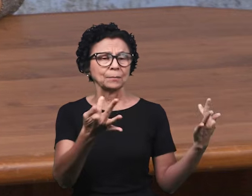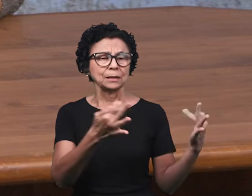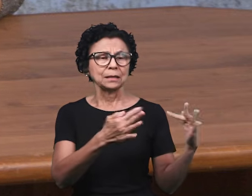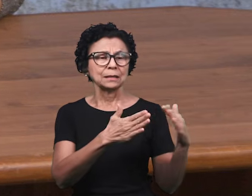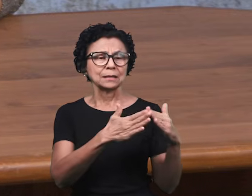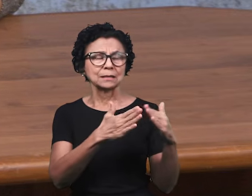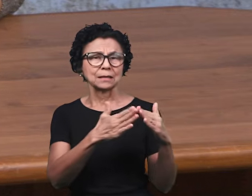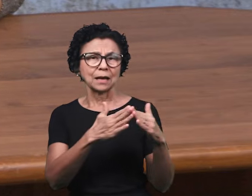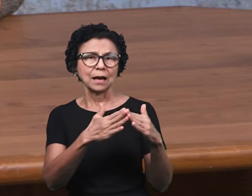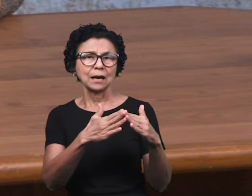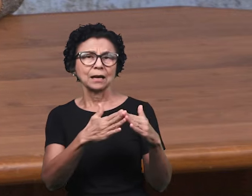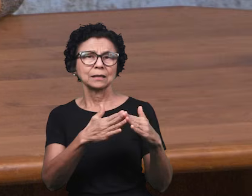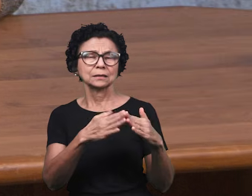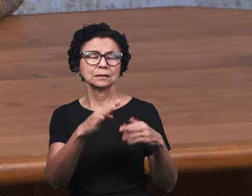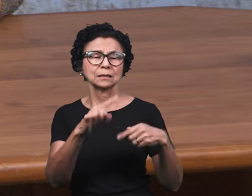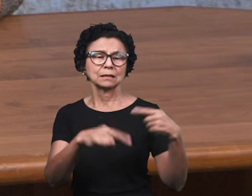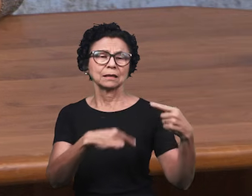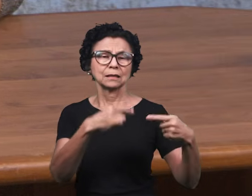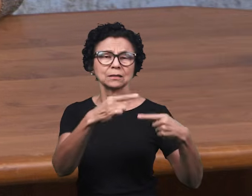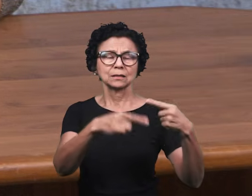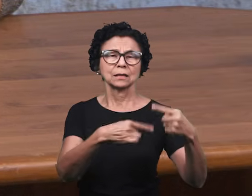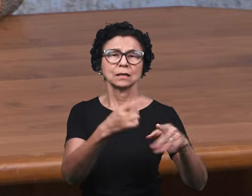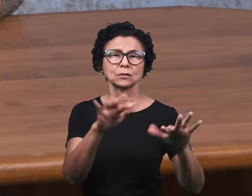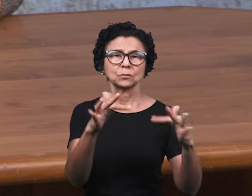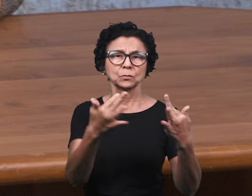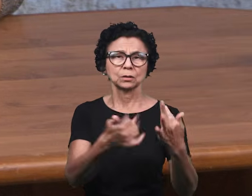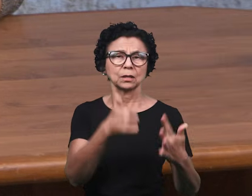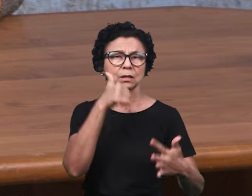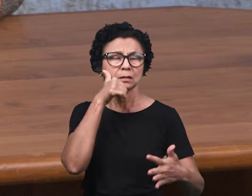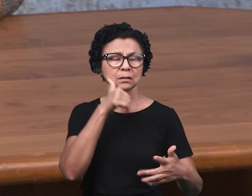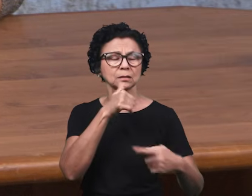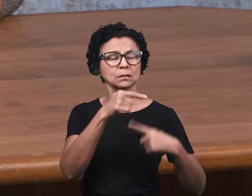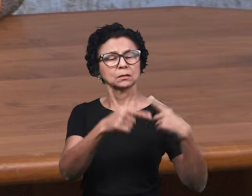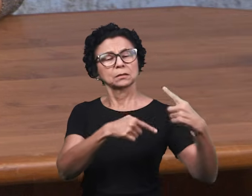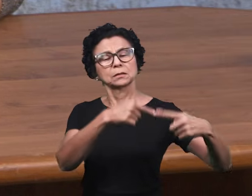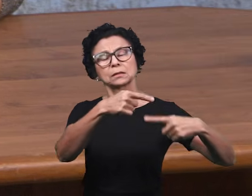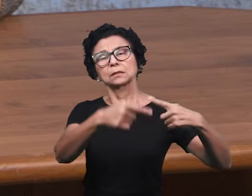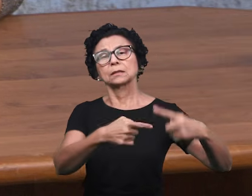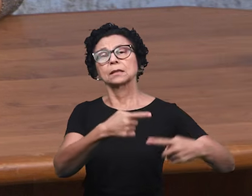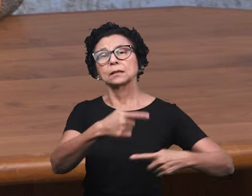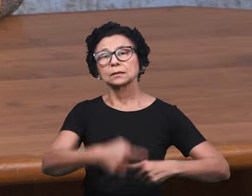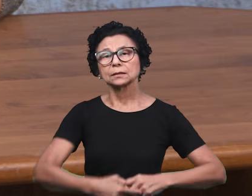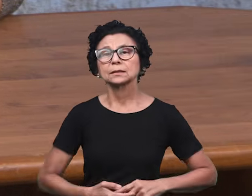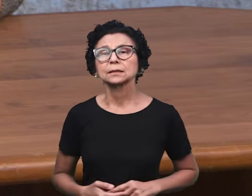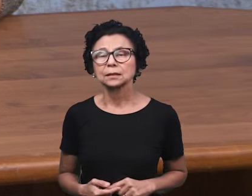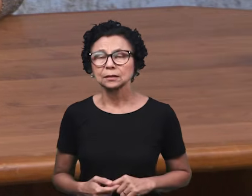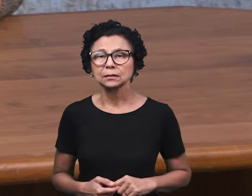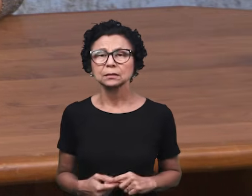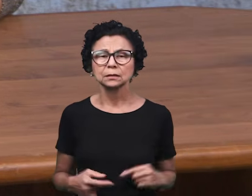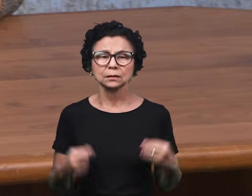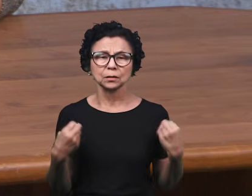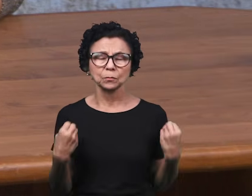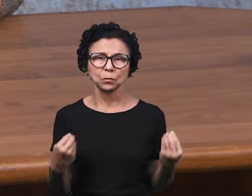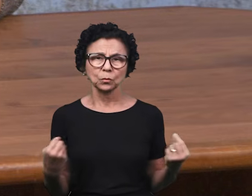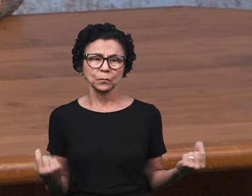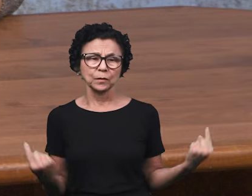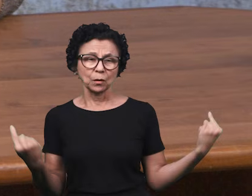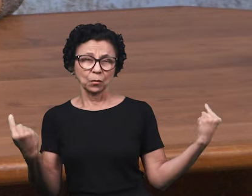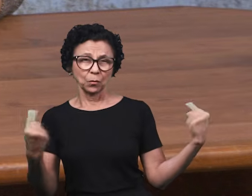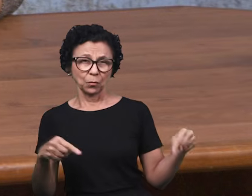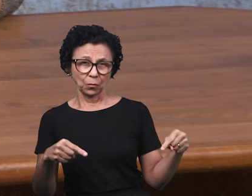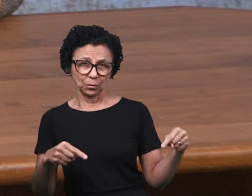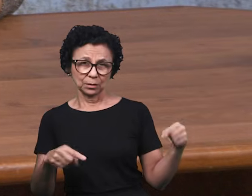a outros, herdades e mulheres juntamente, porque estenderei a minha mão contra os